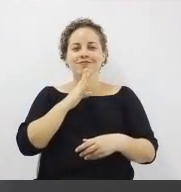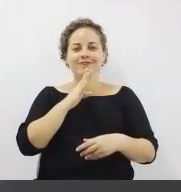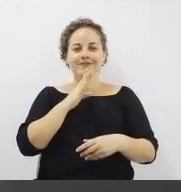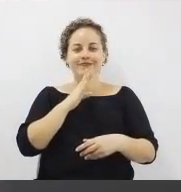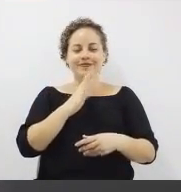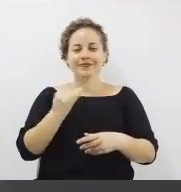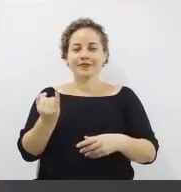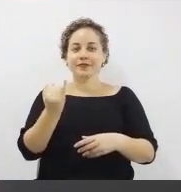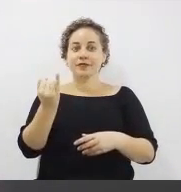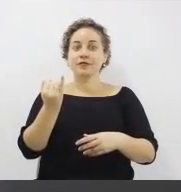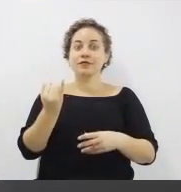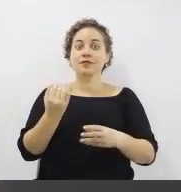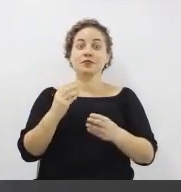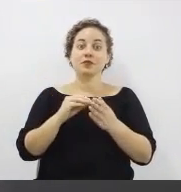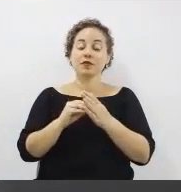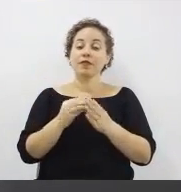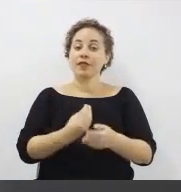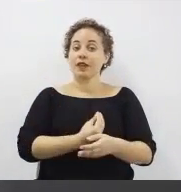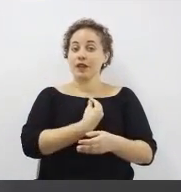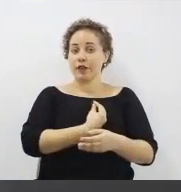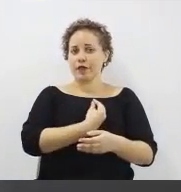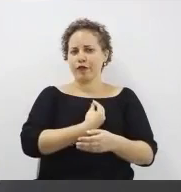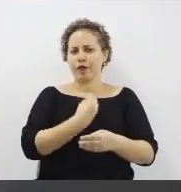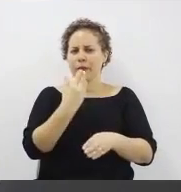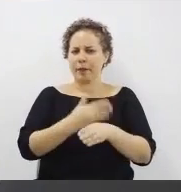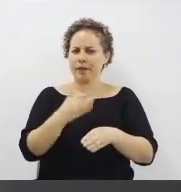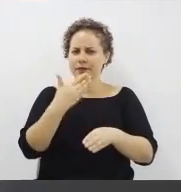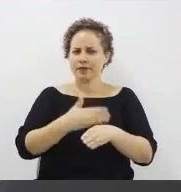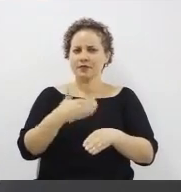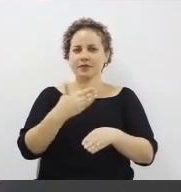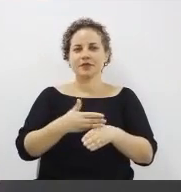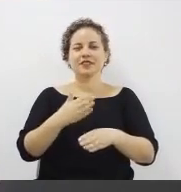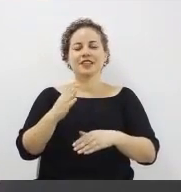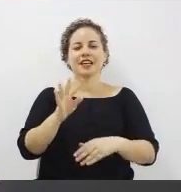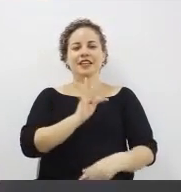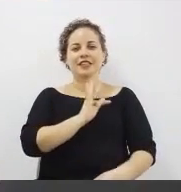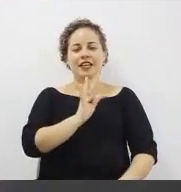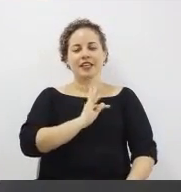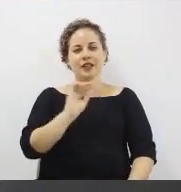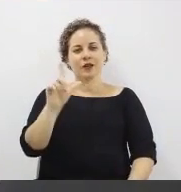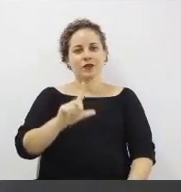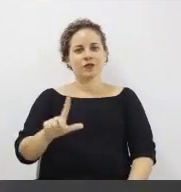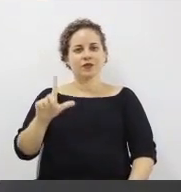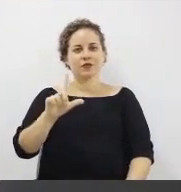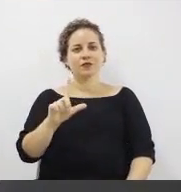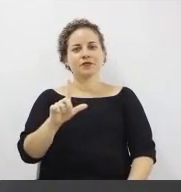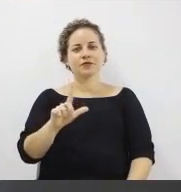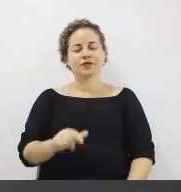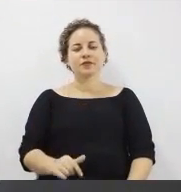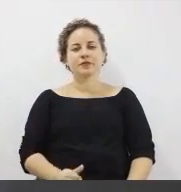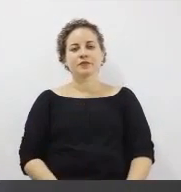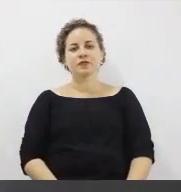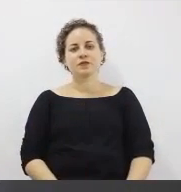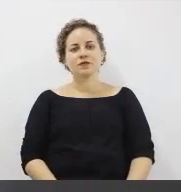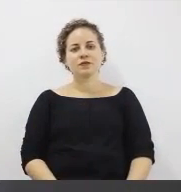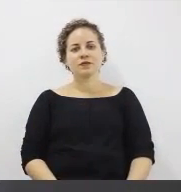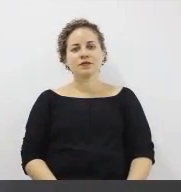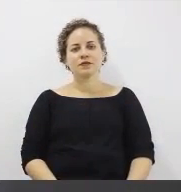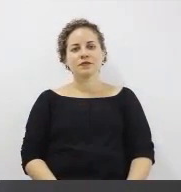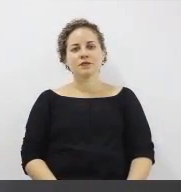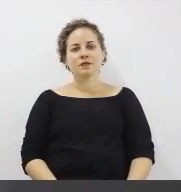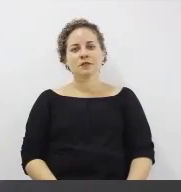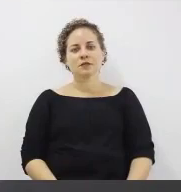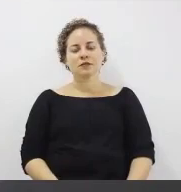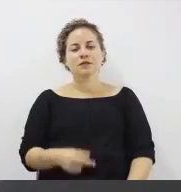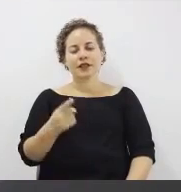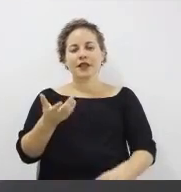levar principalmente esse conhecimento para a vida prática de um profissional técnico em logística. Nós vamos ver